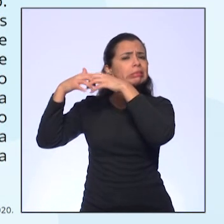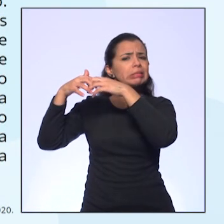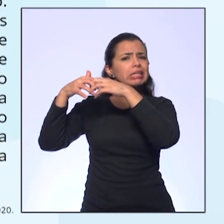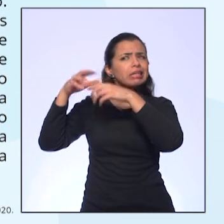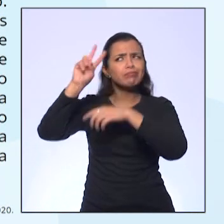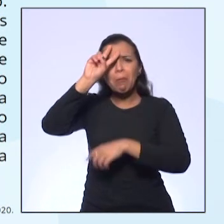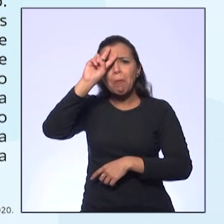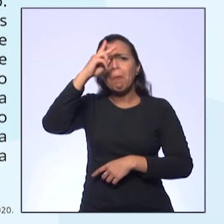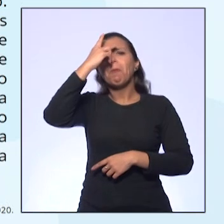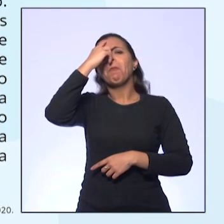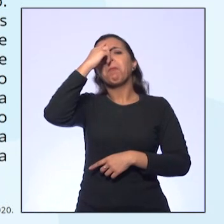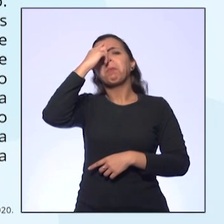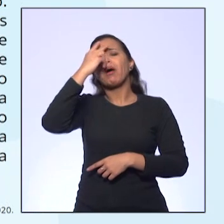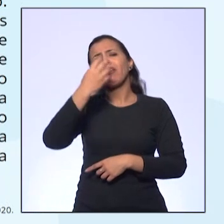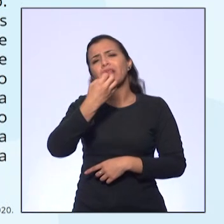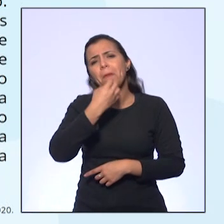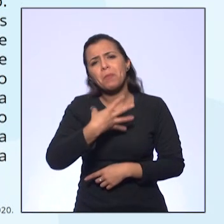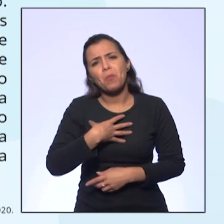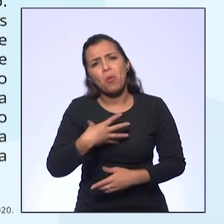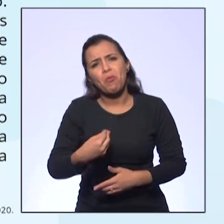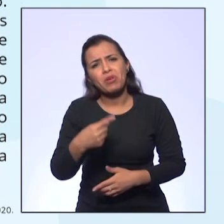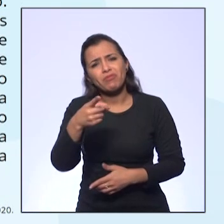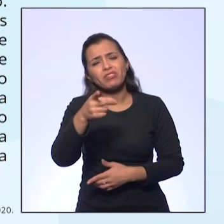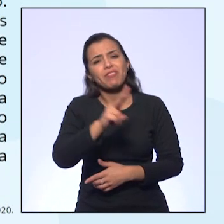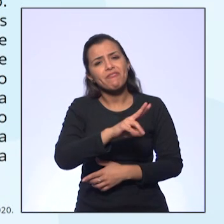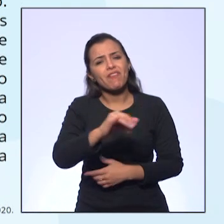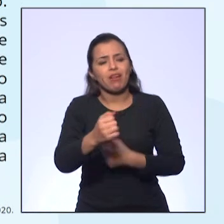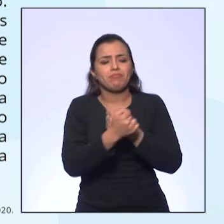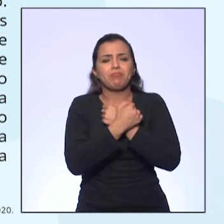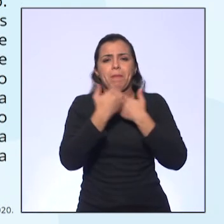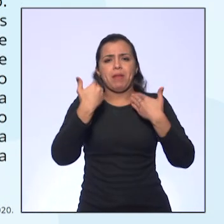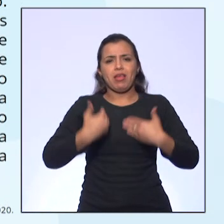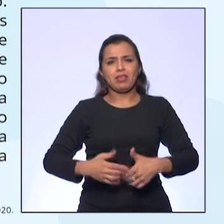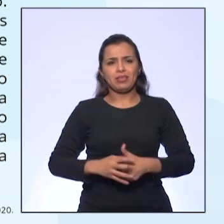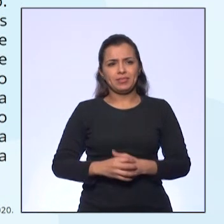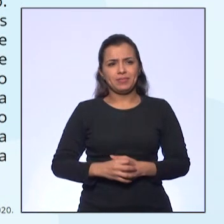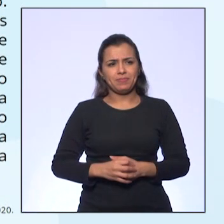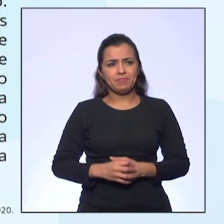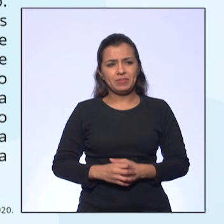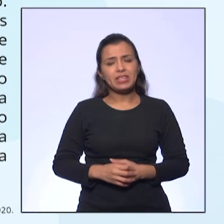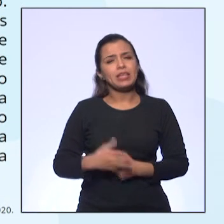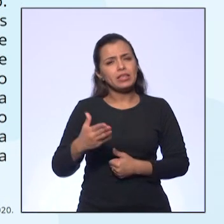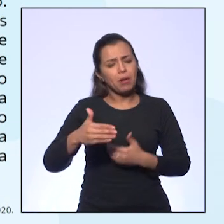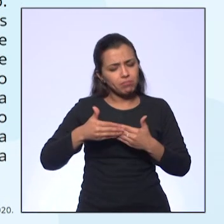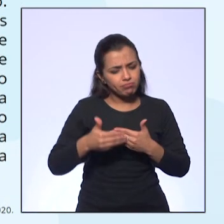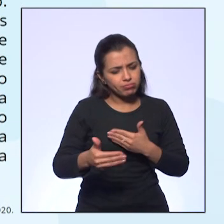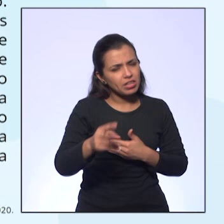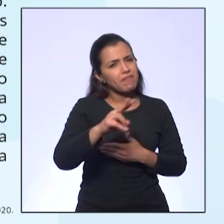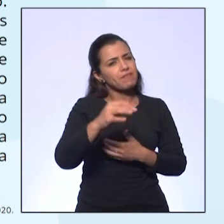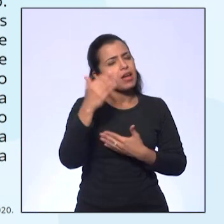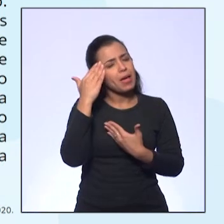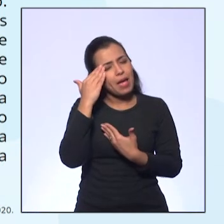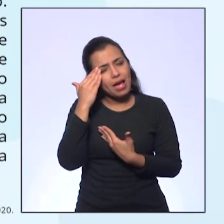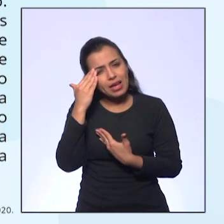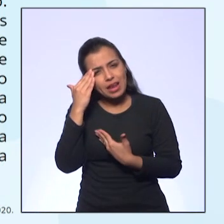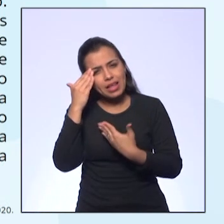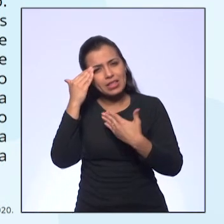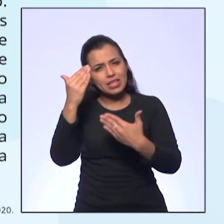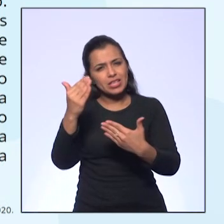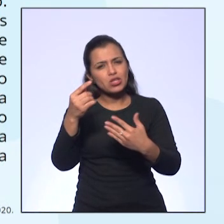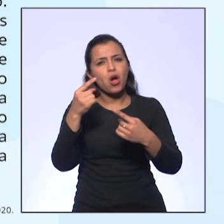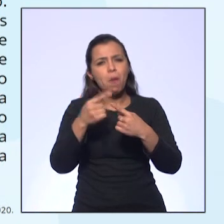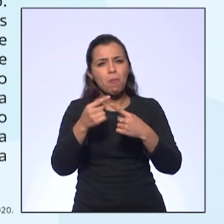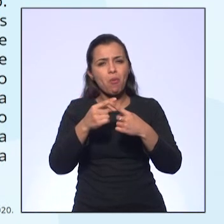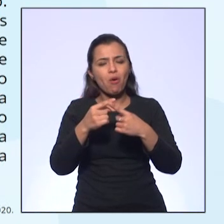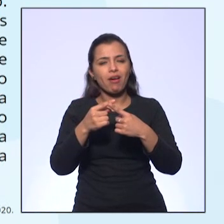boa filha com que tu vais abraçar teu pai, e agradecer-lhe a prudência com que ele respeitou o teu